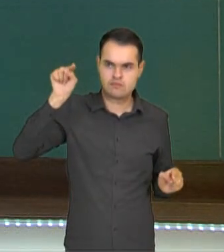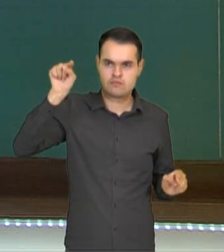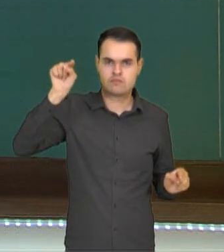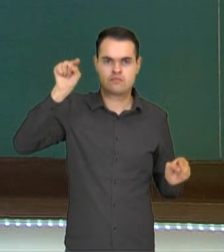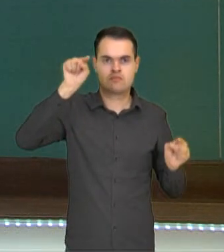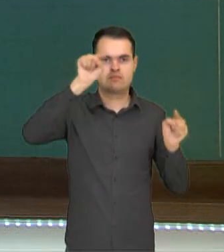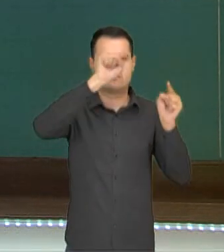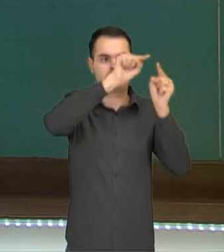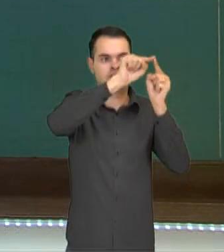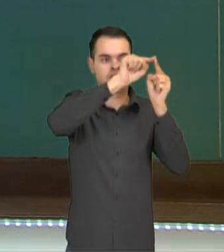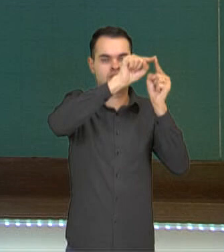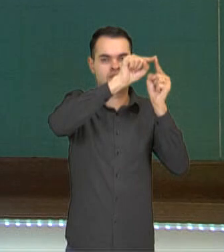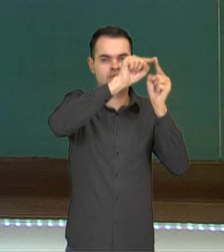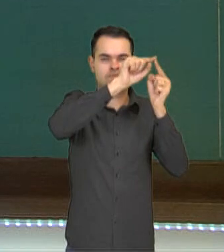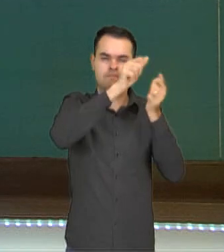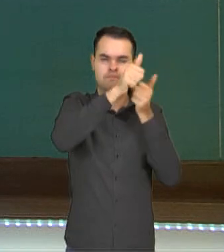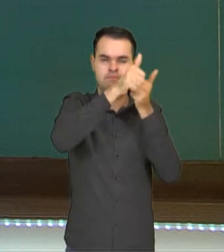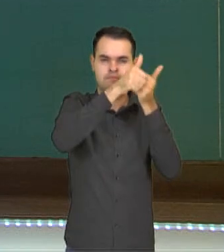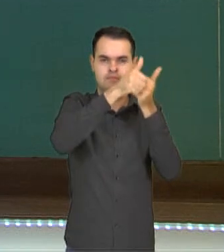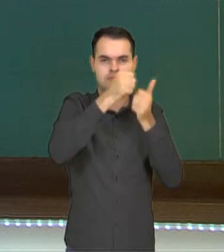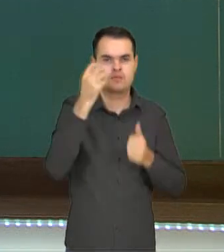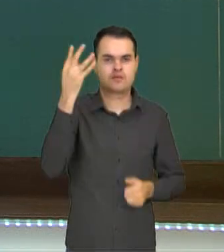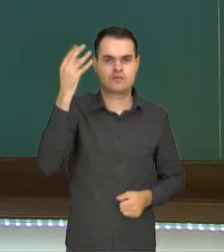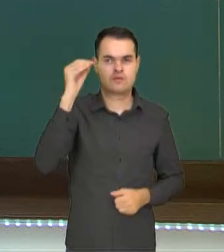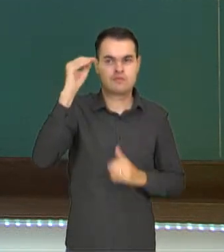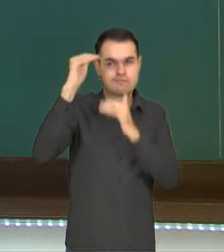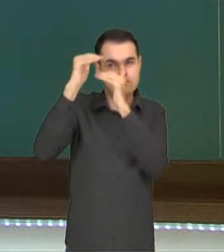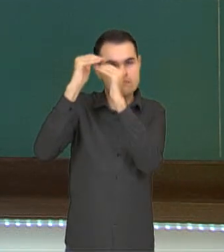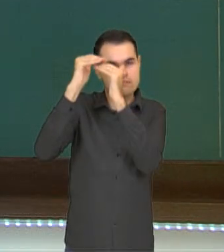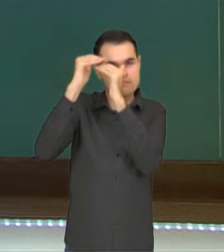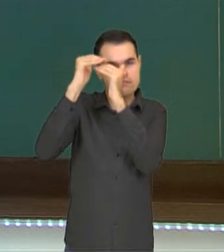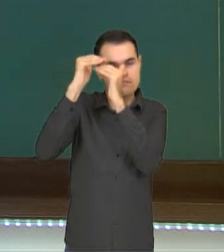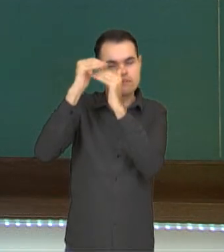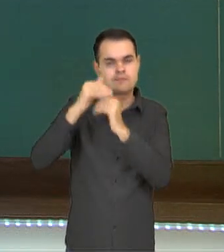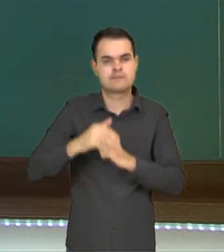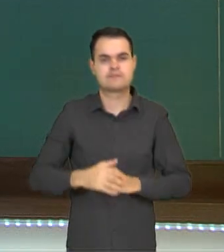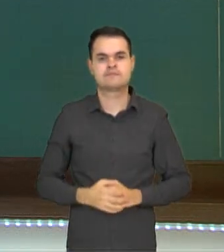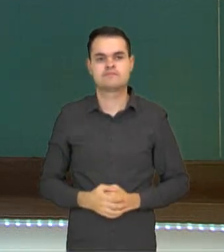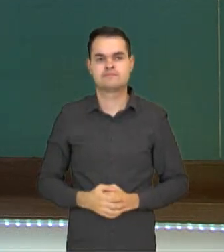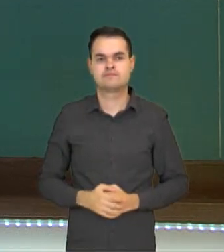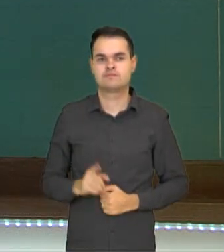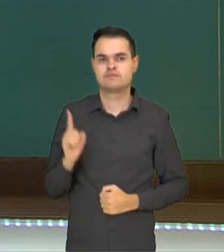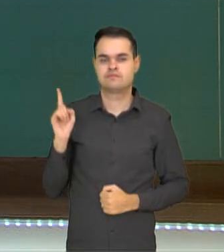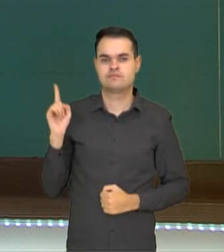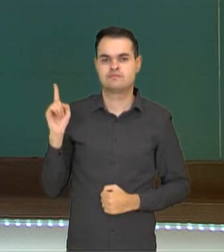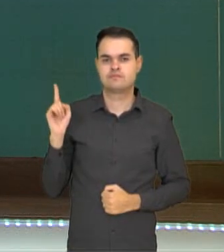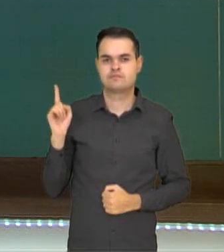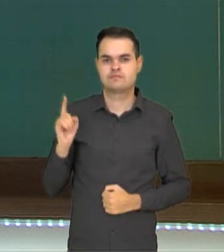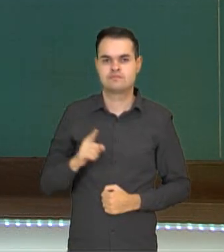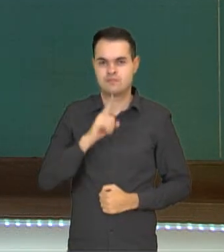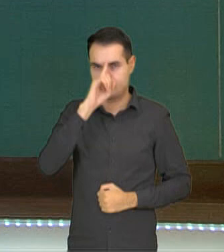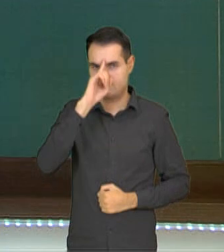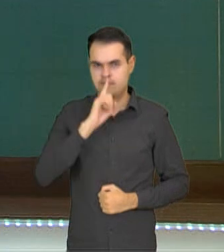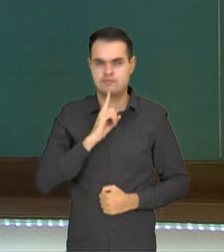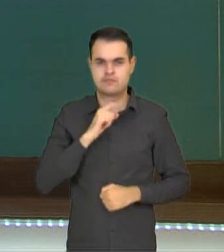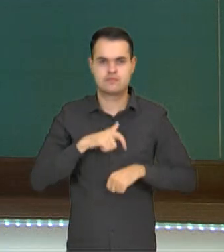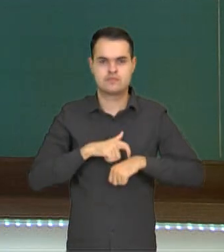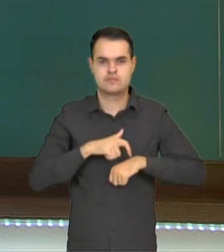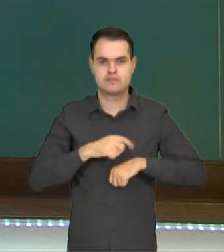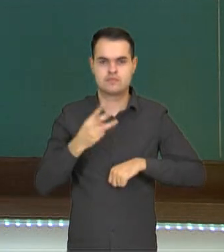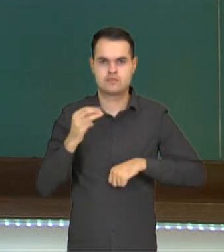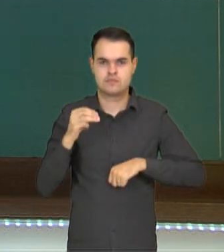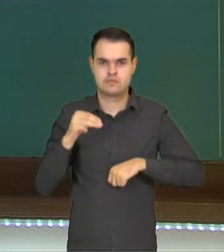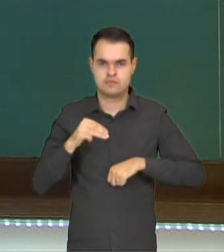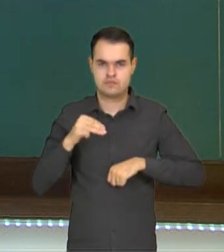ele está aqui, né, quase próximo de 40, né, mas é 37,50, marcando esse pontinho amarelinho, que é o tempo de ligações